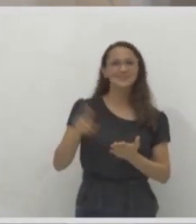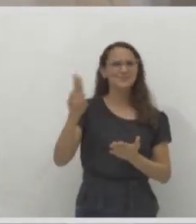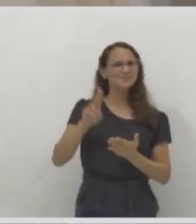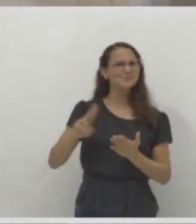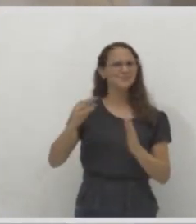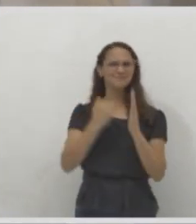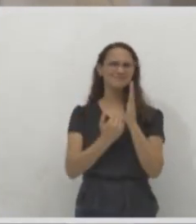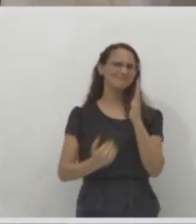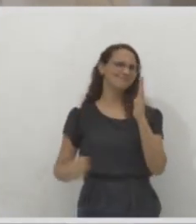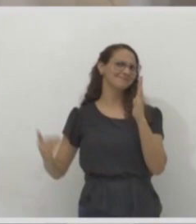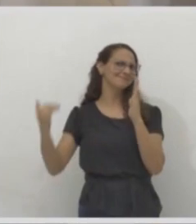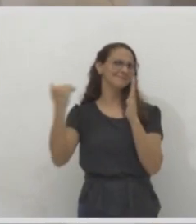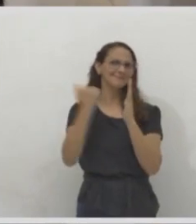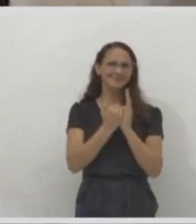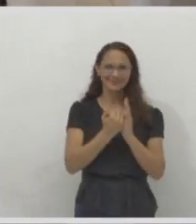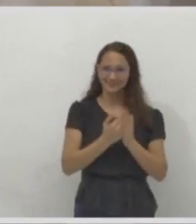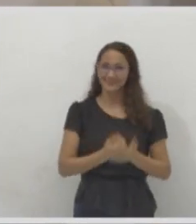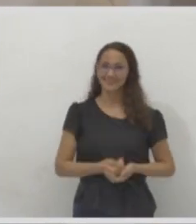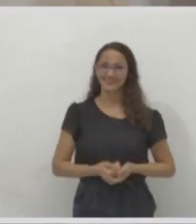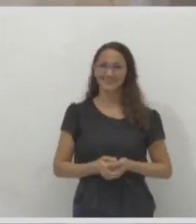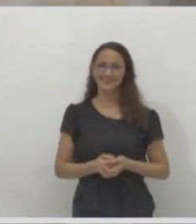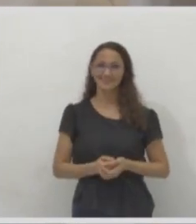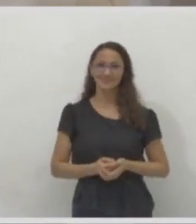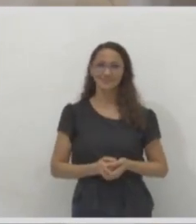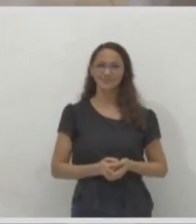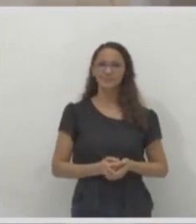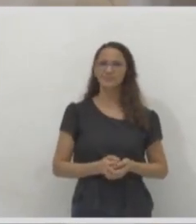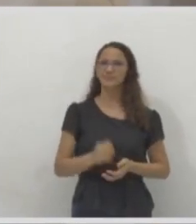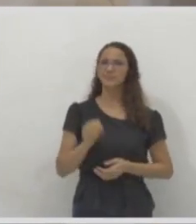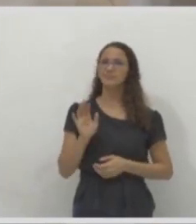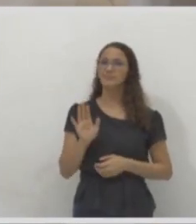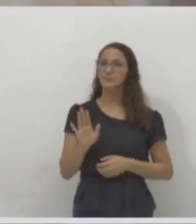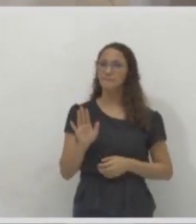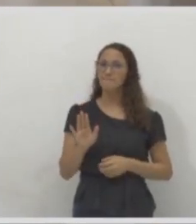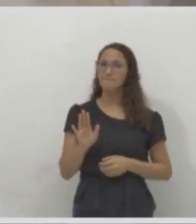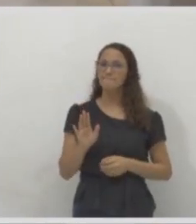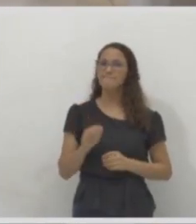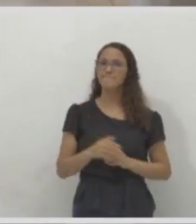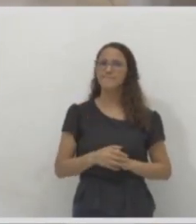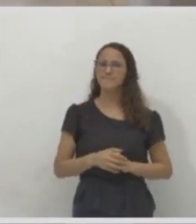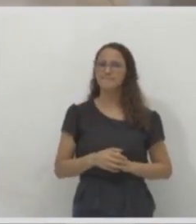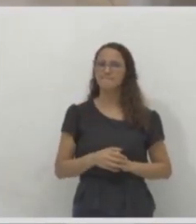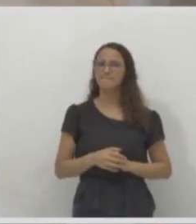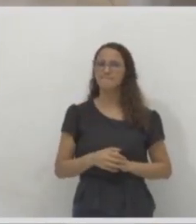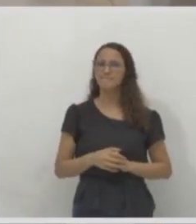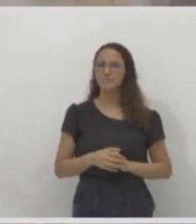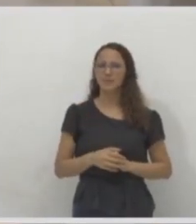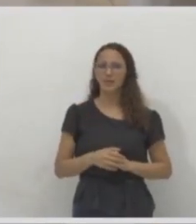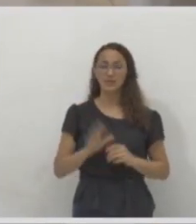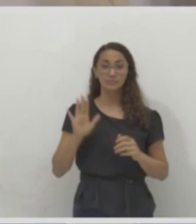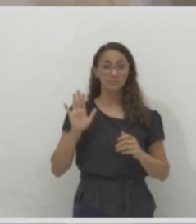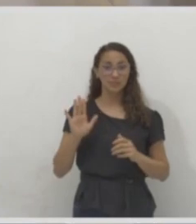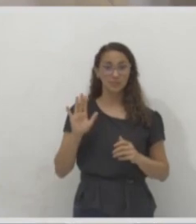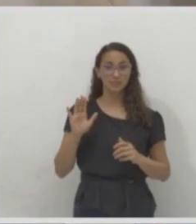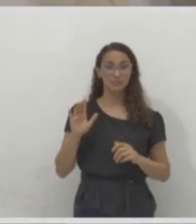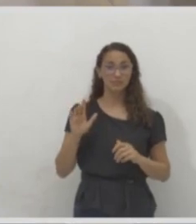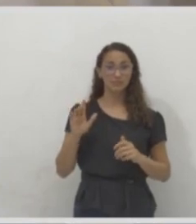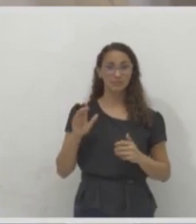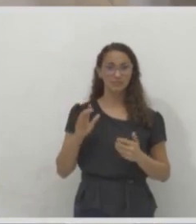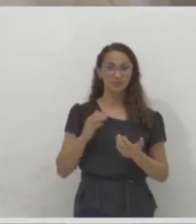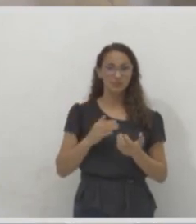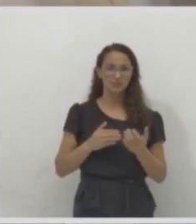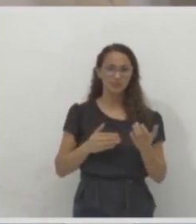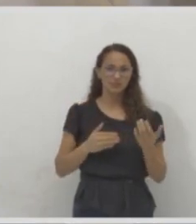aclimatação. Mas o látex, ele realmente surgiu para